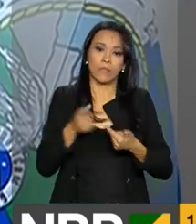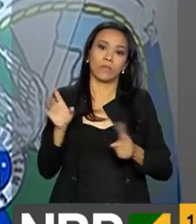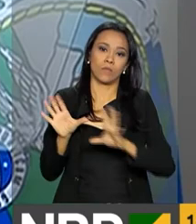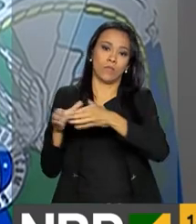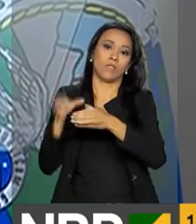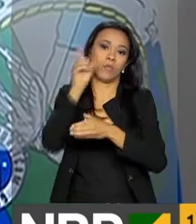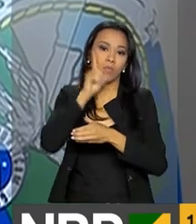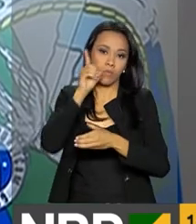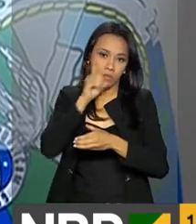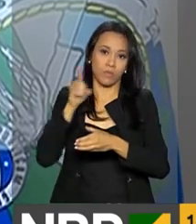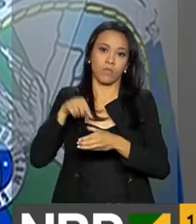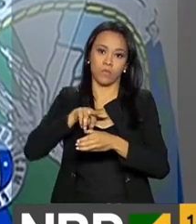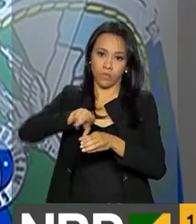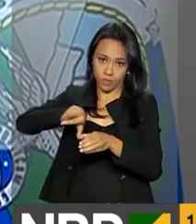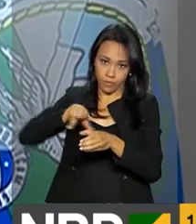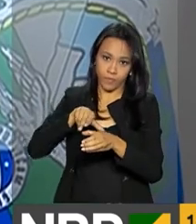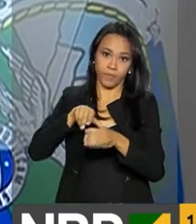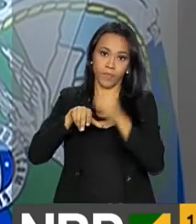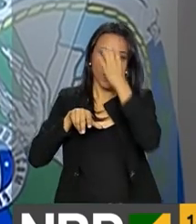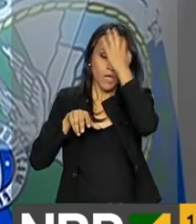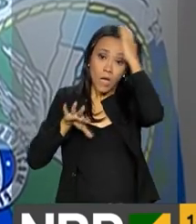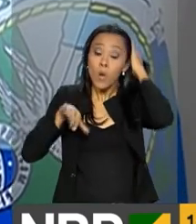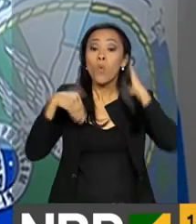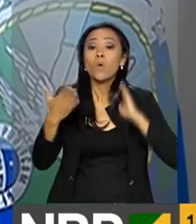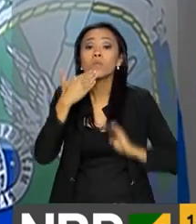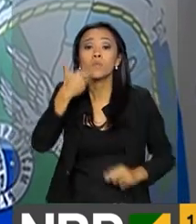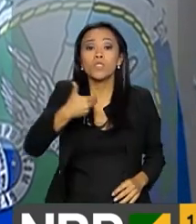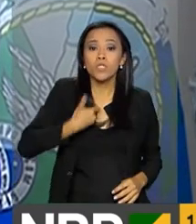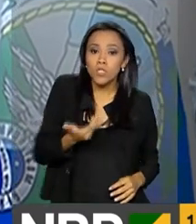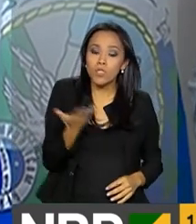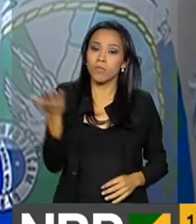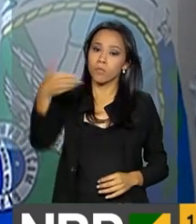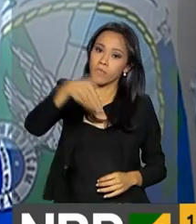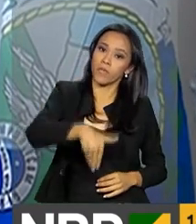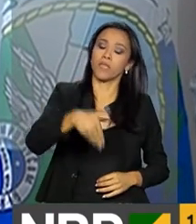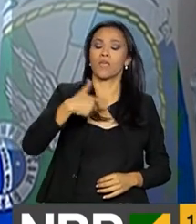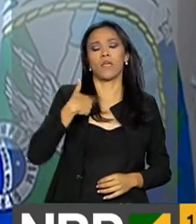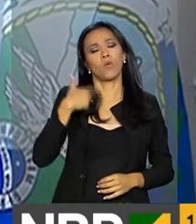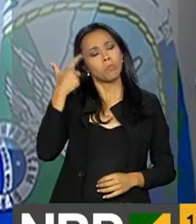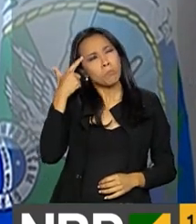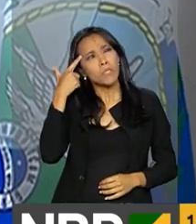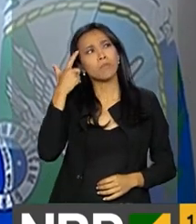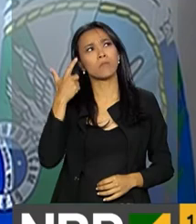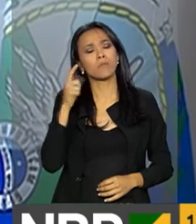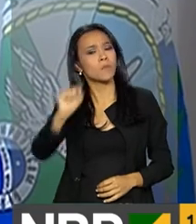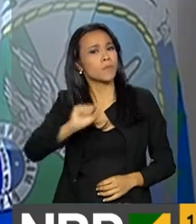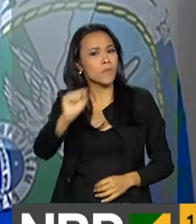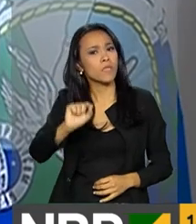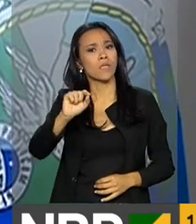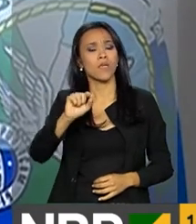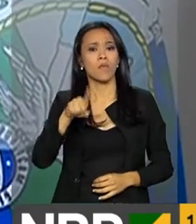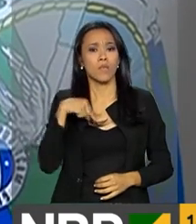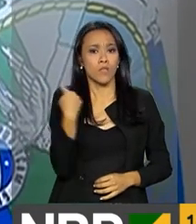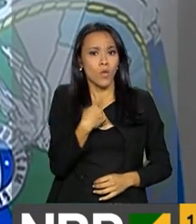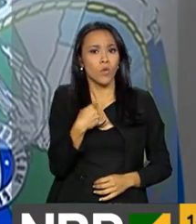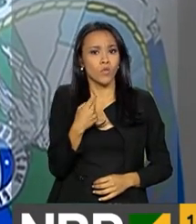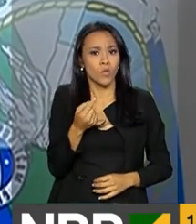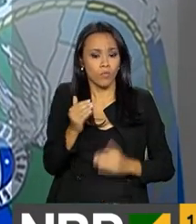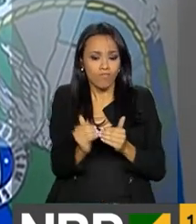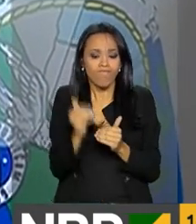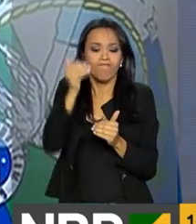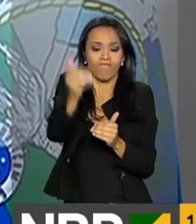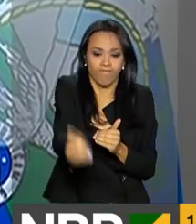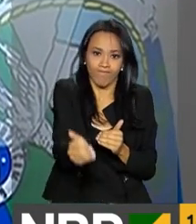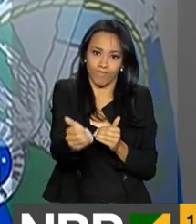eu, quando insistiram para que eu viesse aqui, foi exata e precisamente, penso eu, para que nós dessemos um passo adiante, não